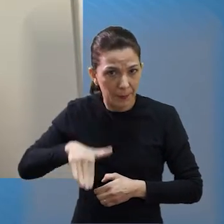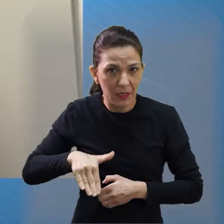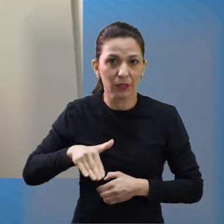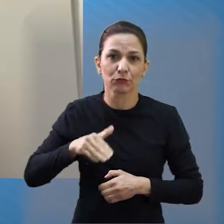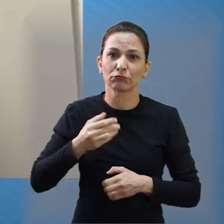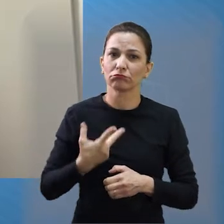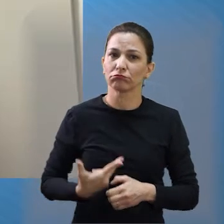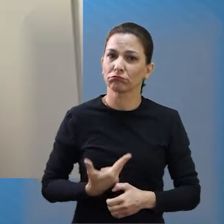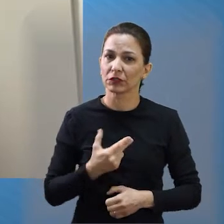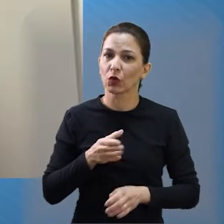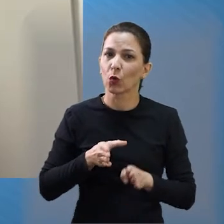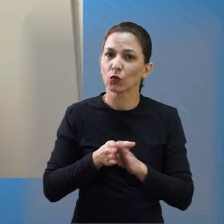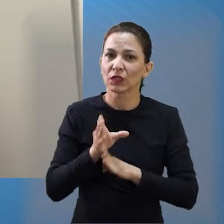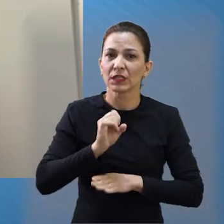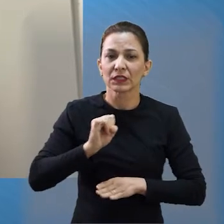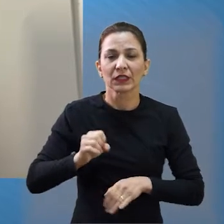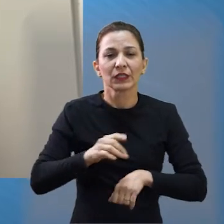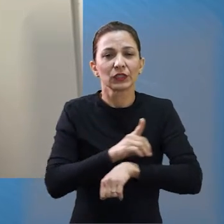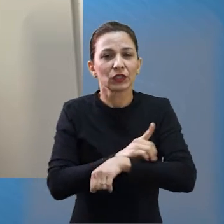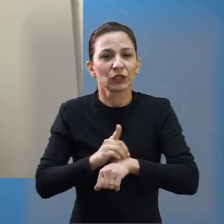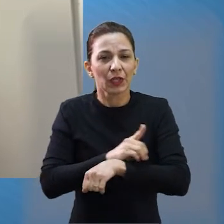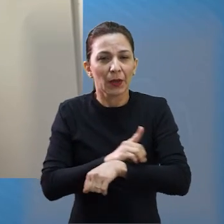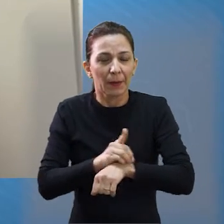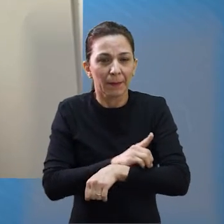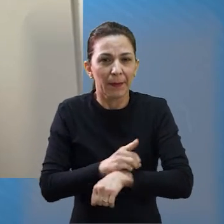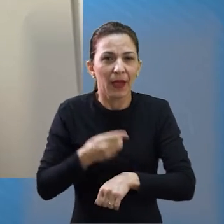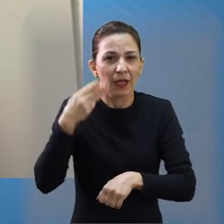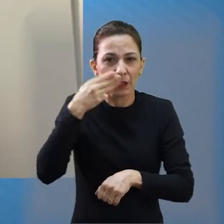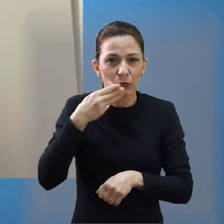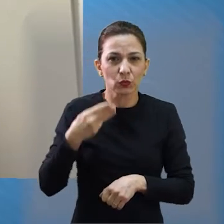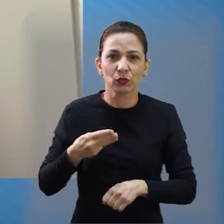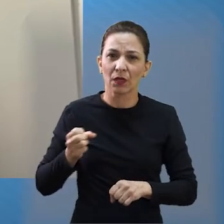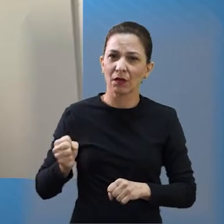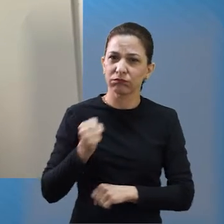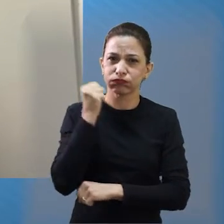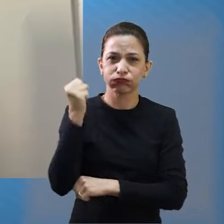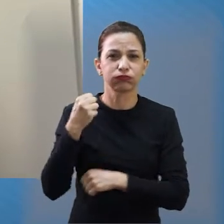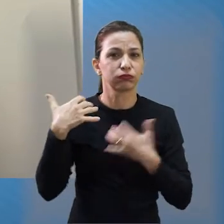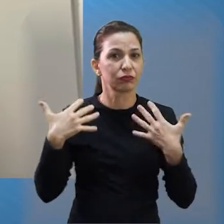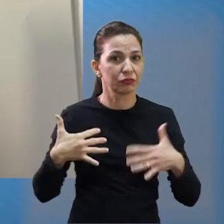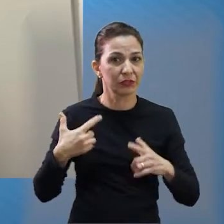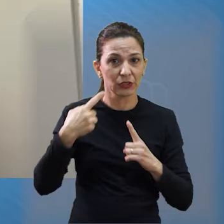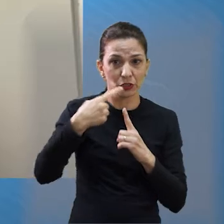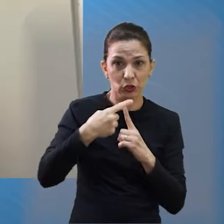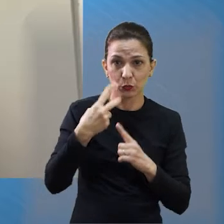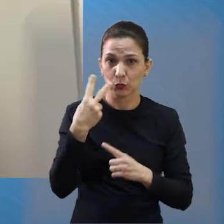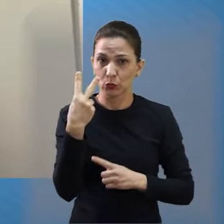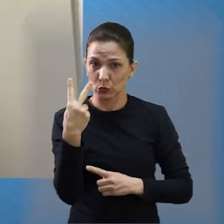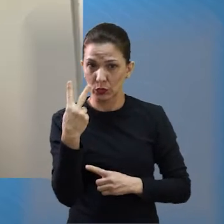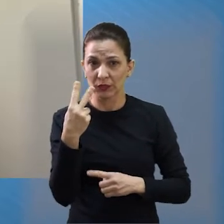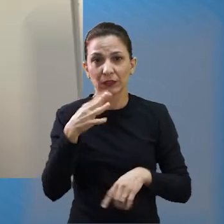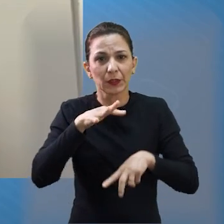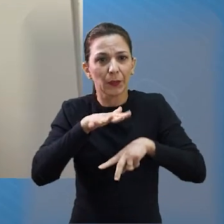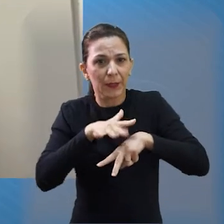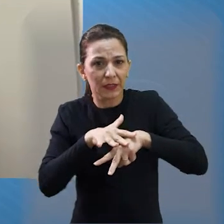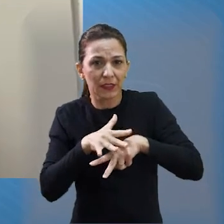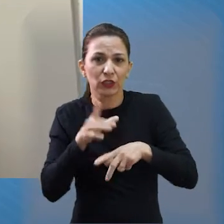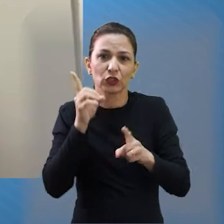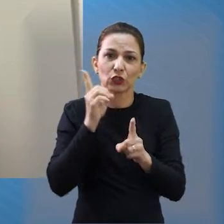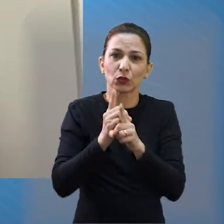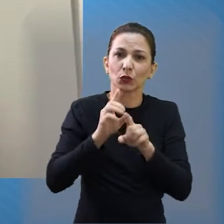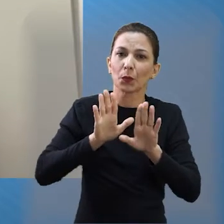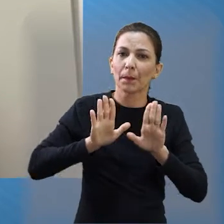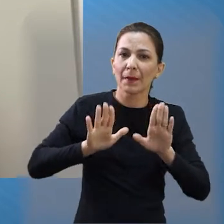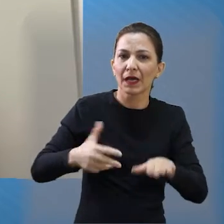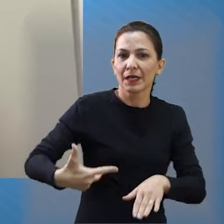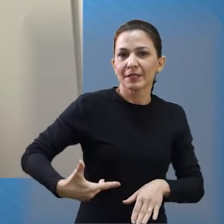gente chama cirurgia para o IMC abaixo de 35, naqueles pacientes diabéticos muito descompensados, que não compensam nem